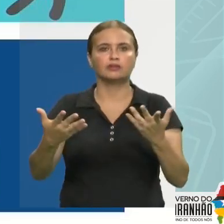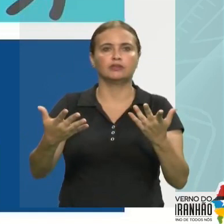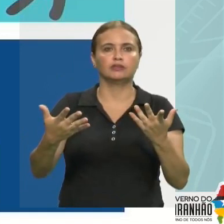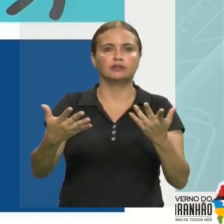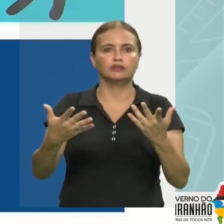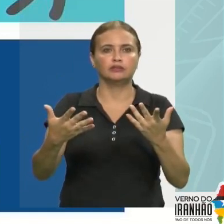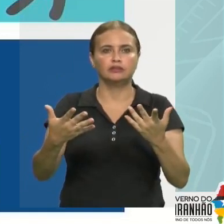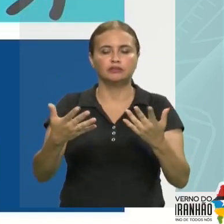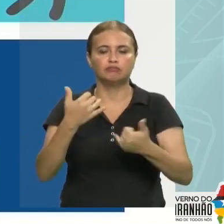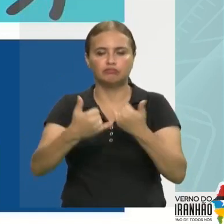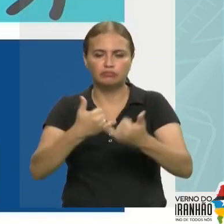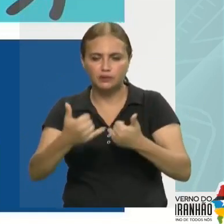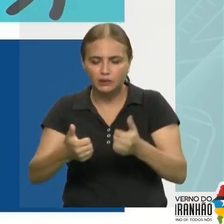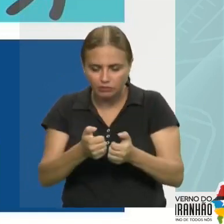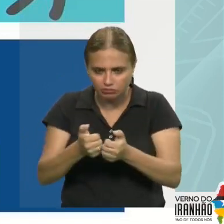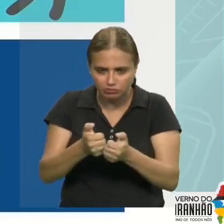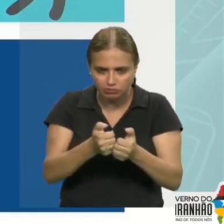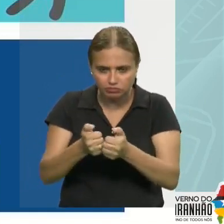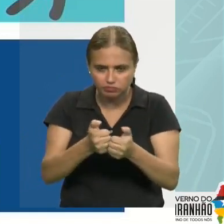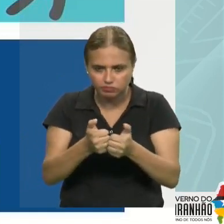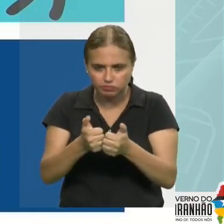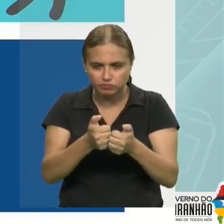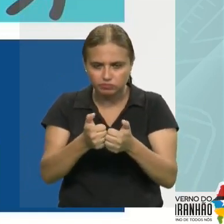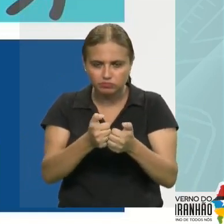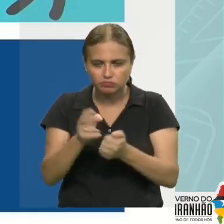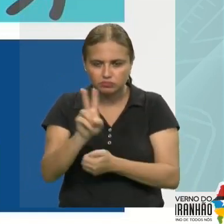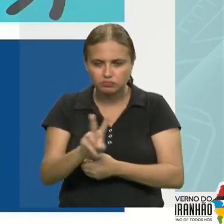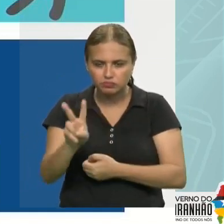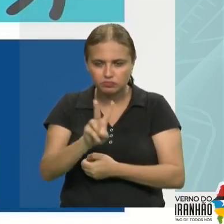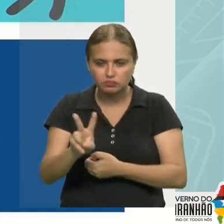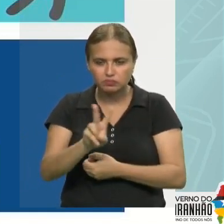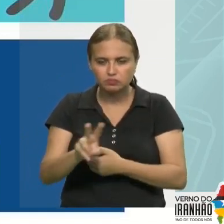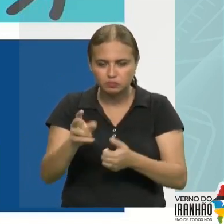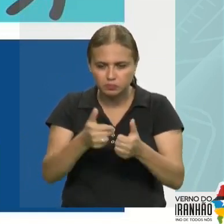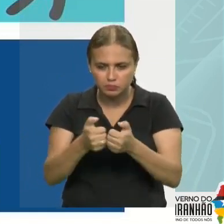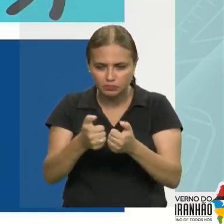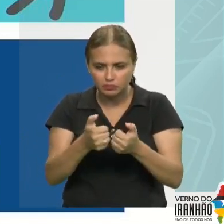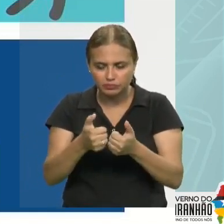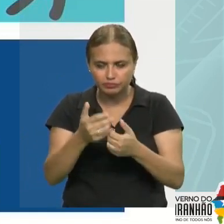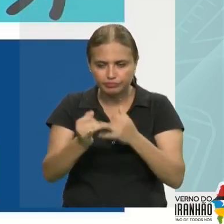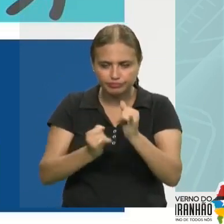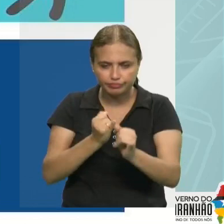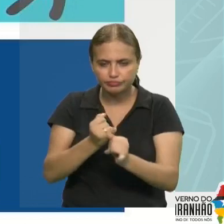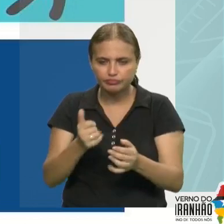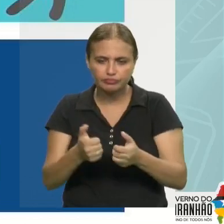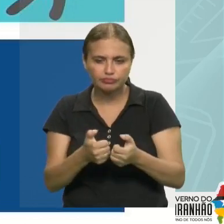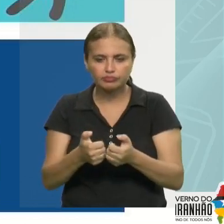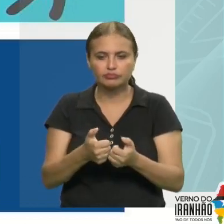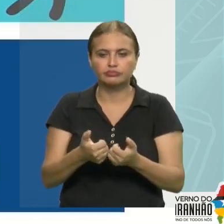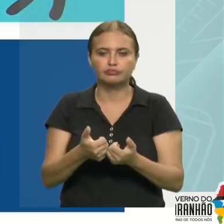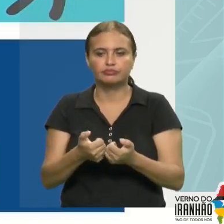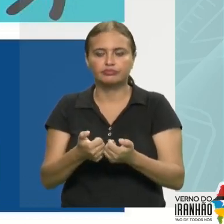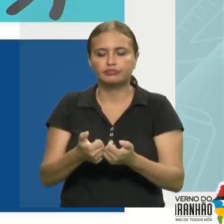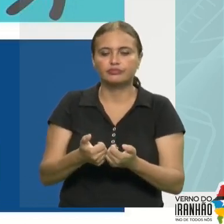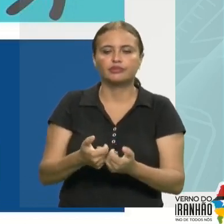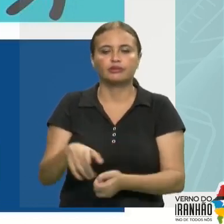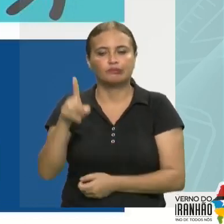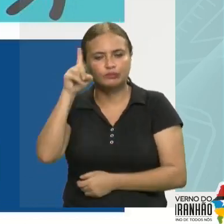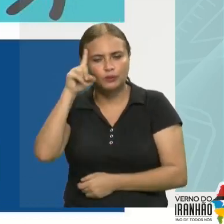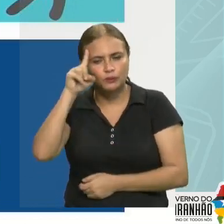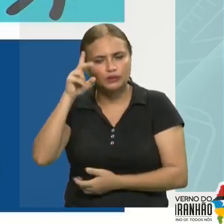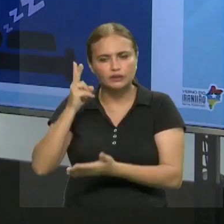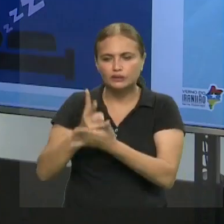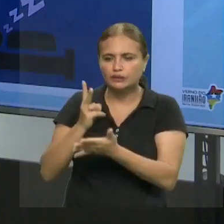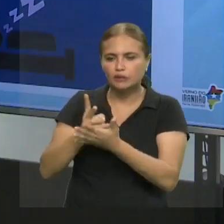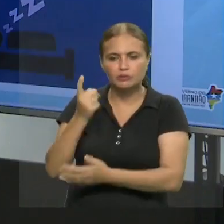Fico jogando online, e aí eu gastei muito tempo. Então, virou um hábito, eu já simplesmente vou lá e faço, nem